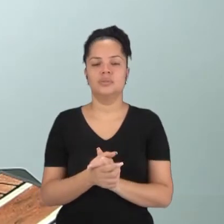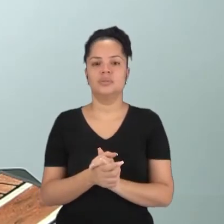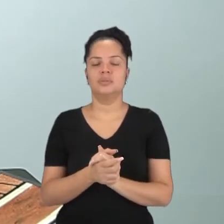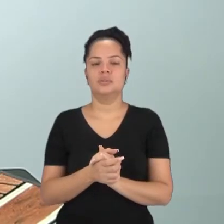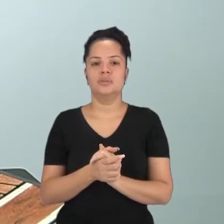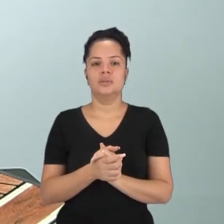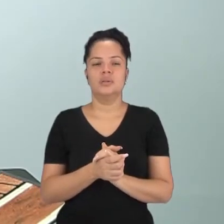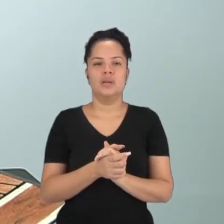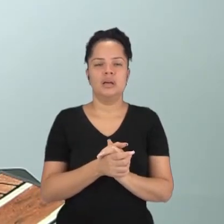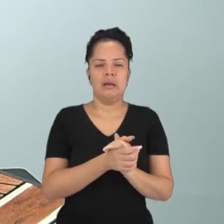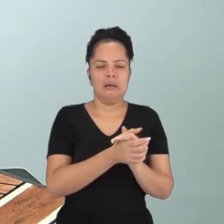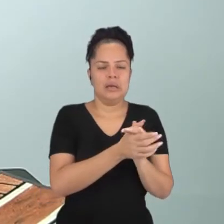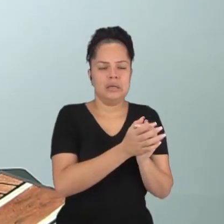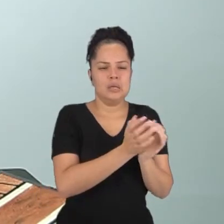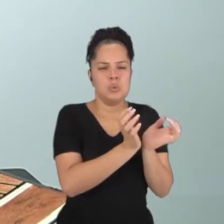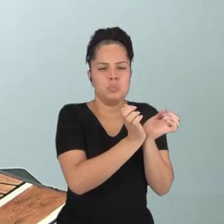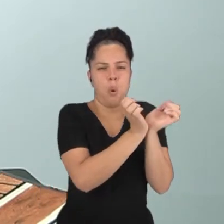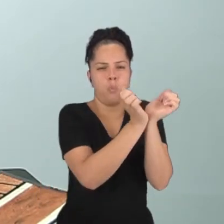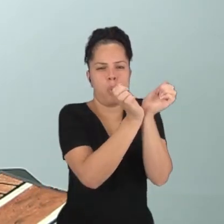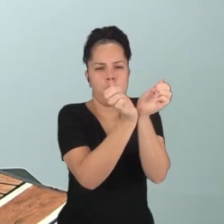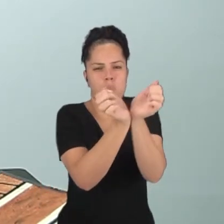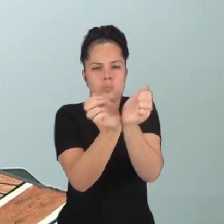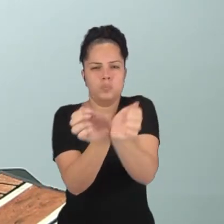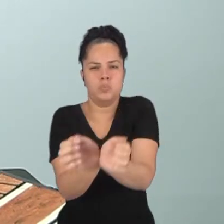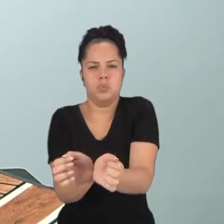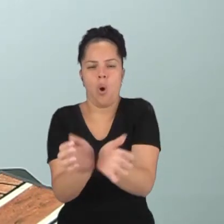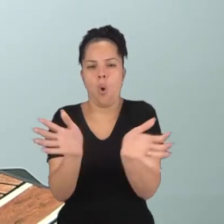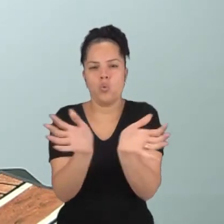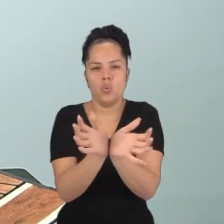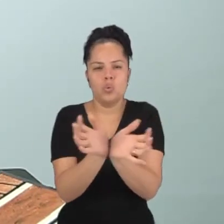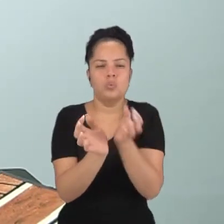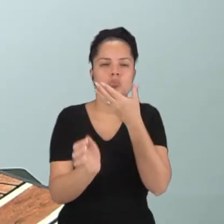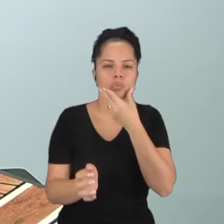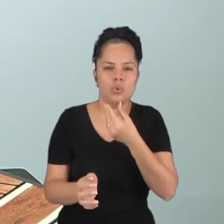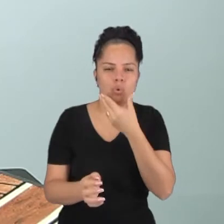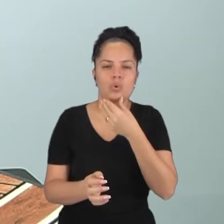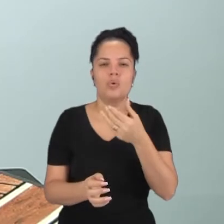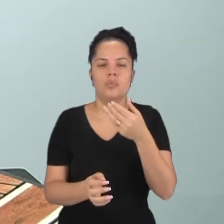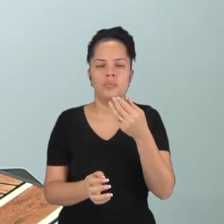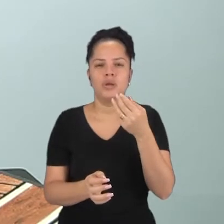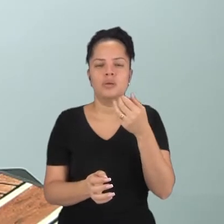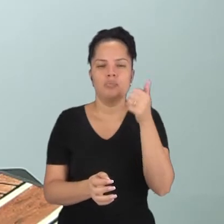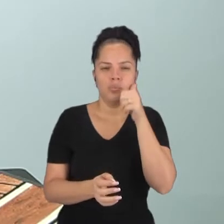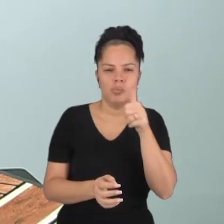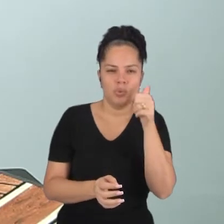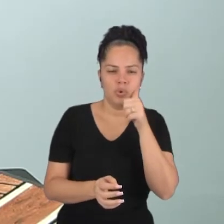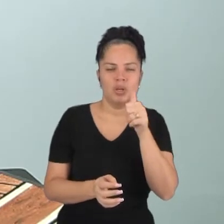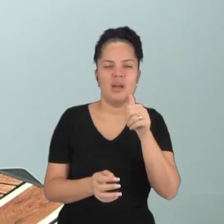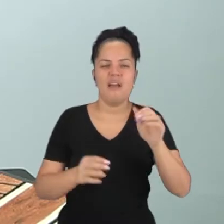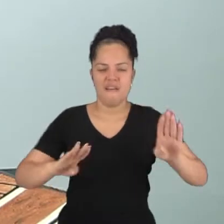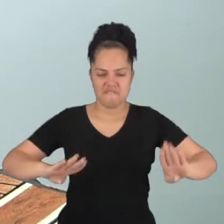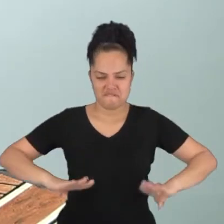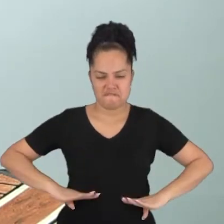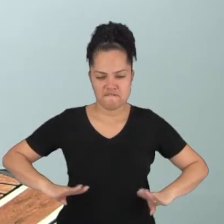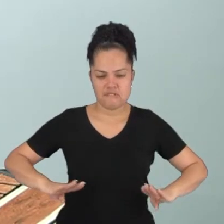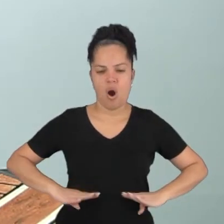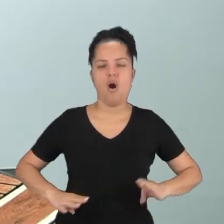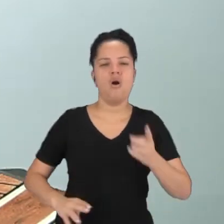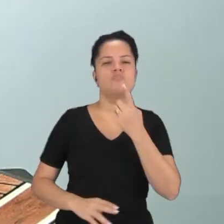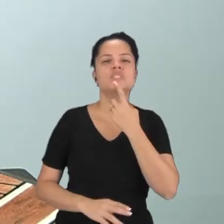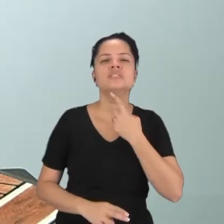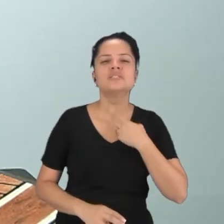Vinham todos amontoados, né? Homens e mulheres. E conviviam com o quê? Com a fome, com a sede. Por